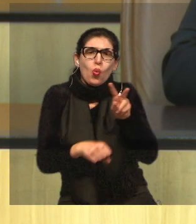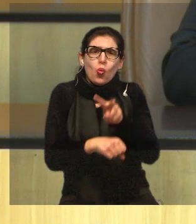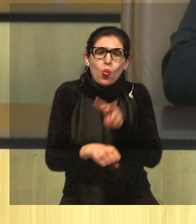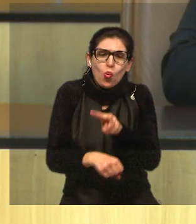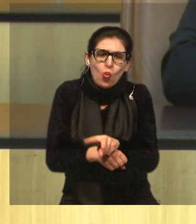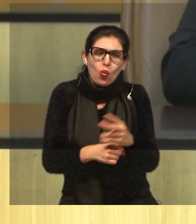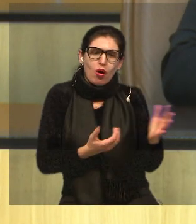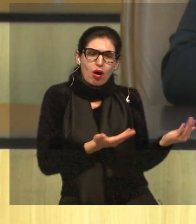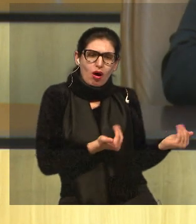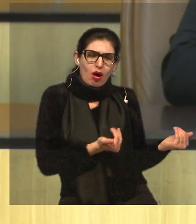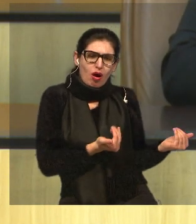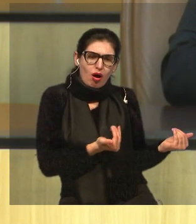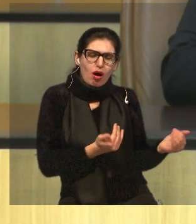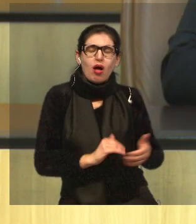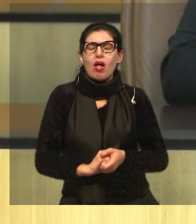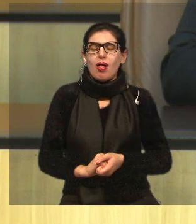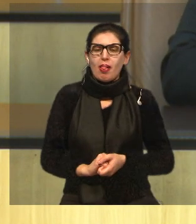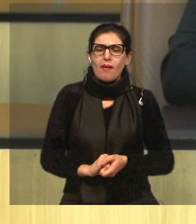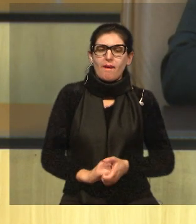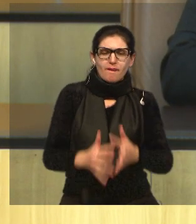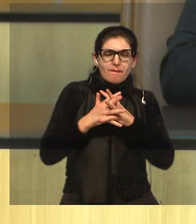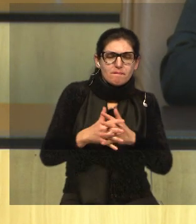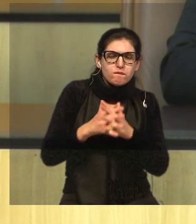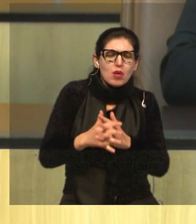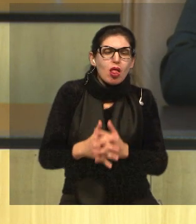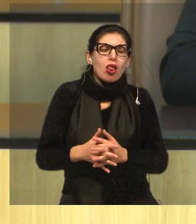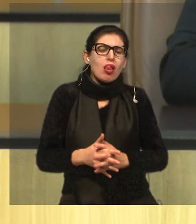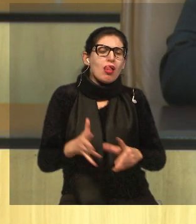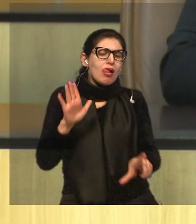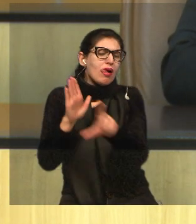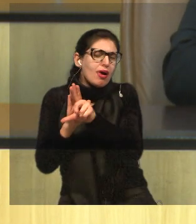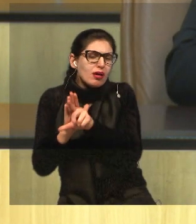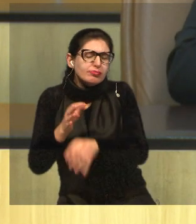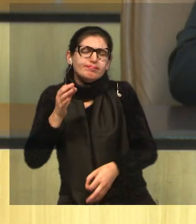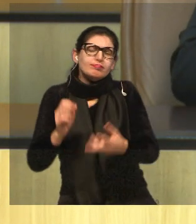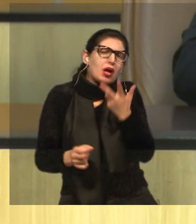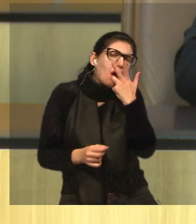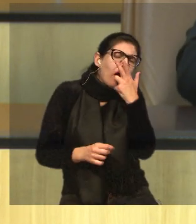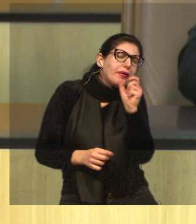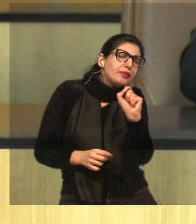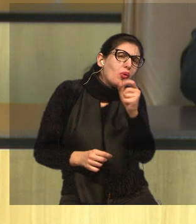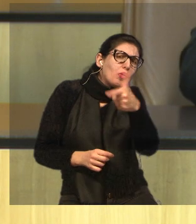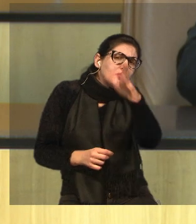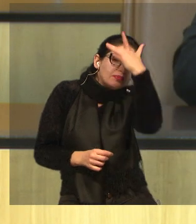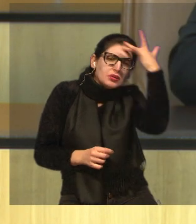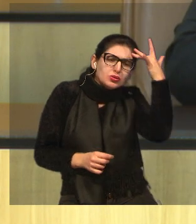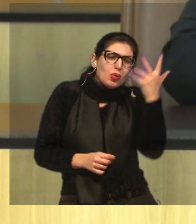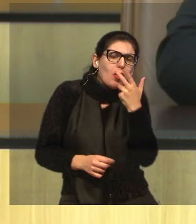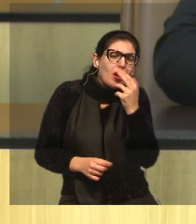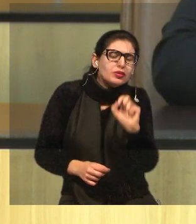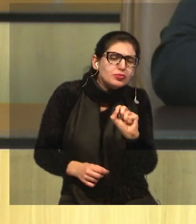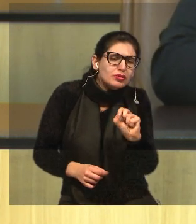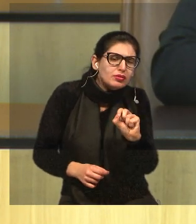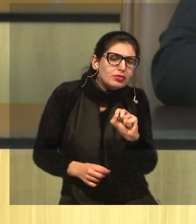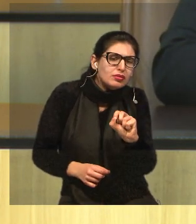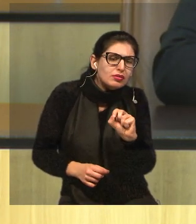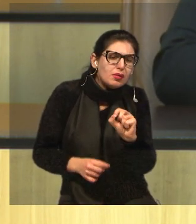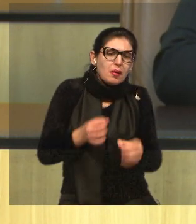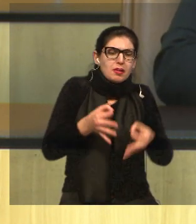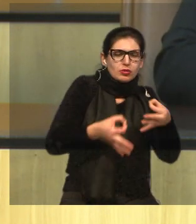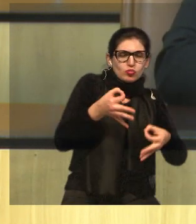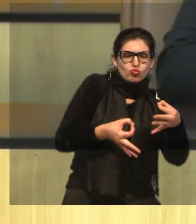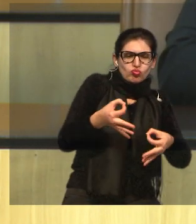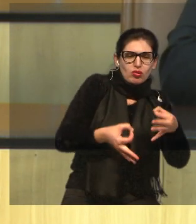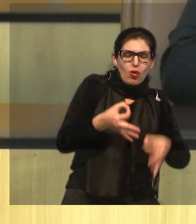com a lei, muitas pessoas acham que a justiça, que talvez o trabalho assistencial, de educação,